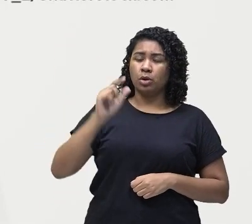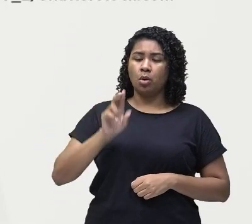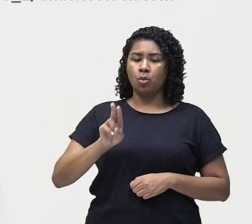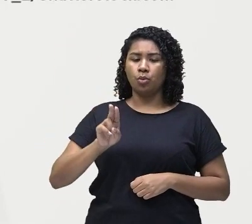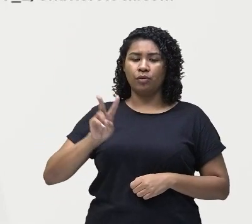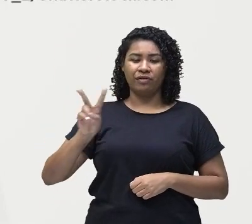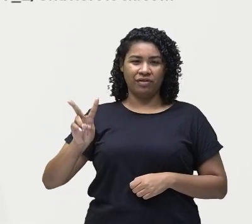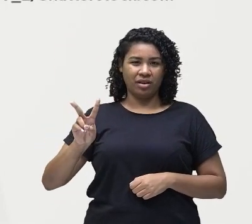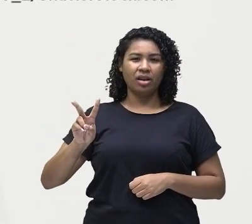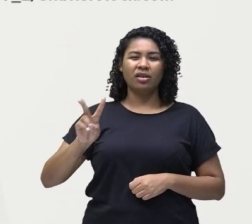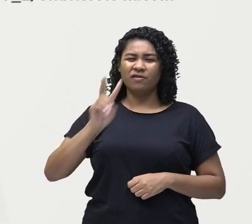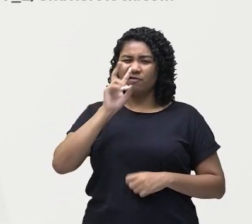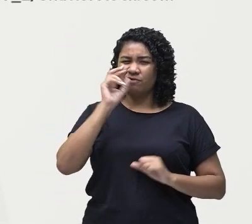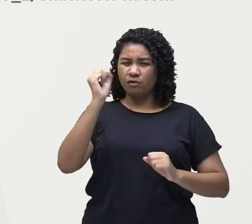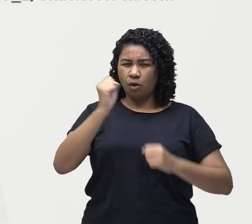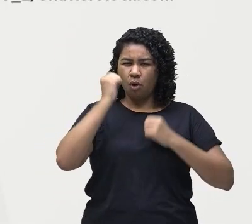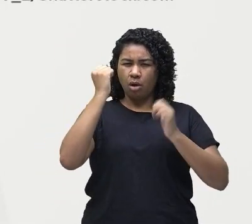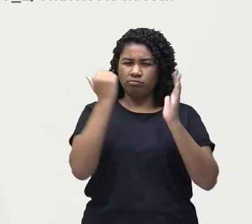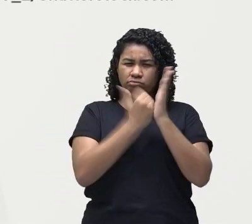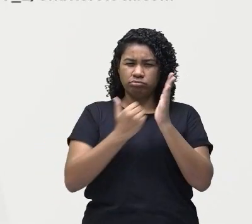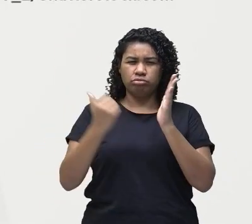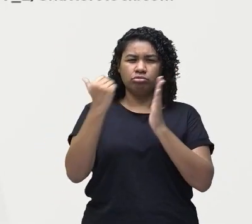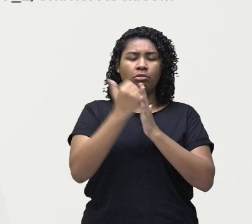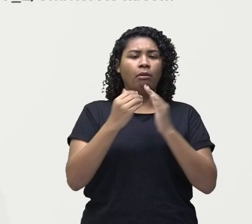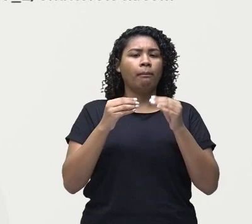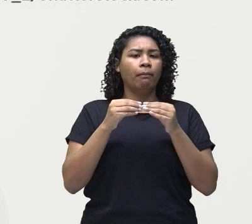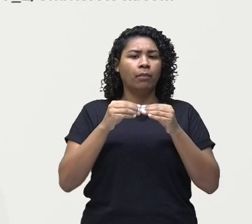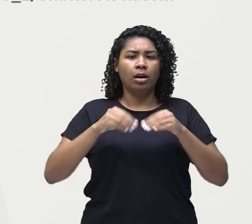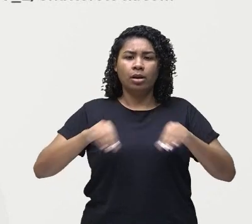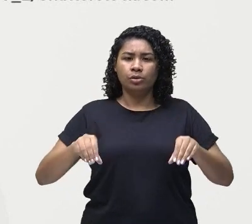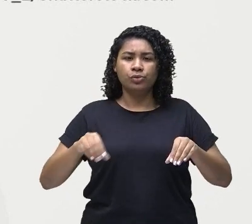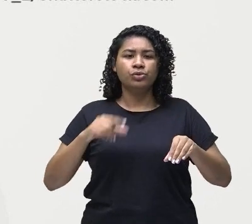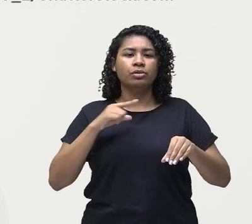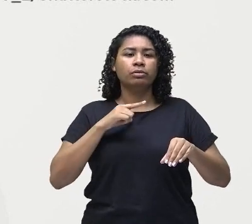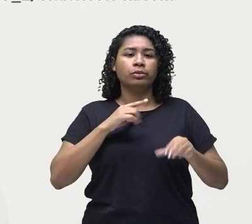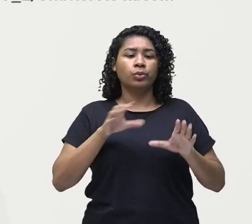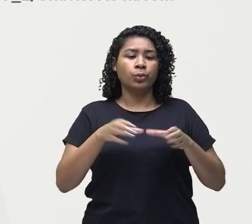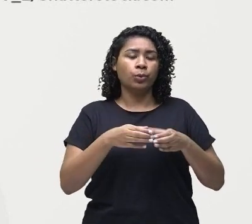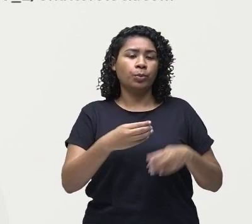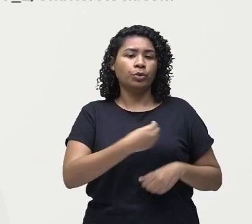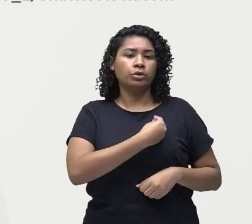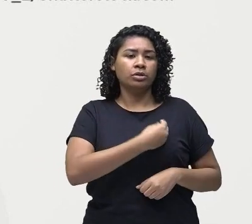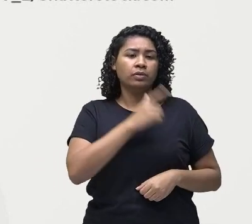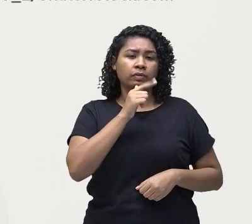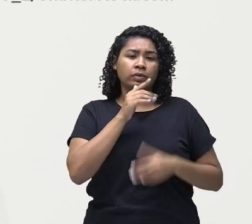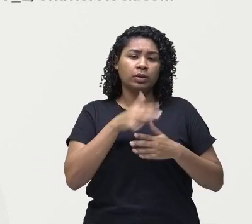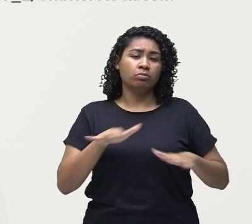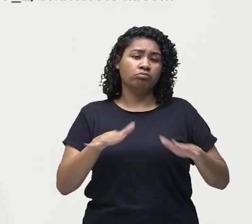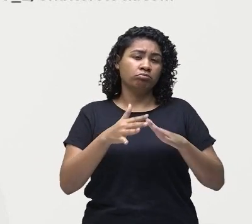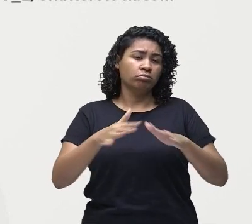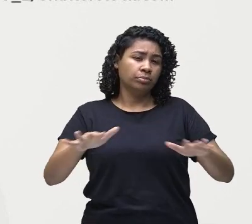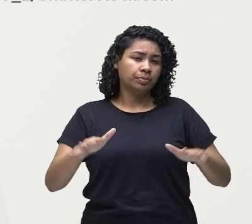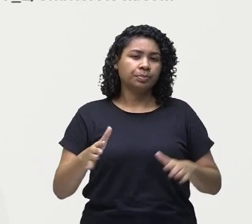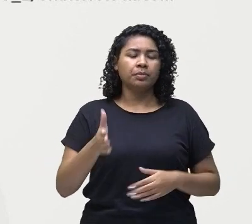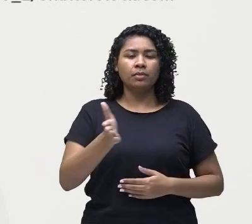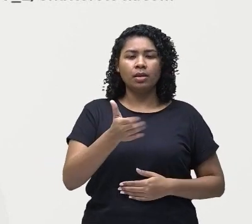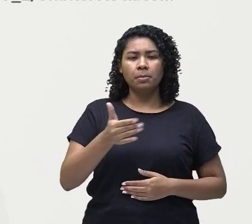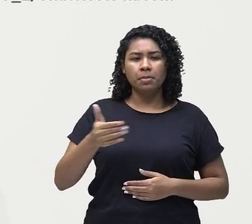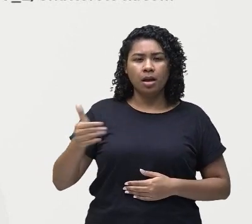o desenvolvimento de diversas espécies marítimas, como